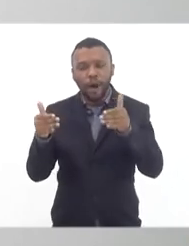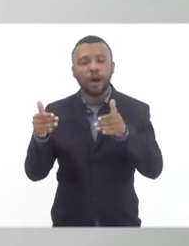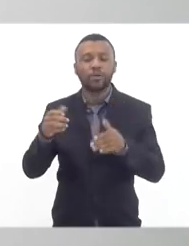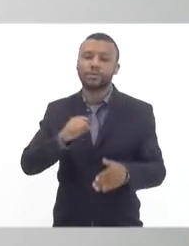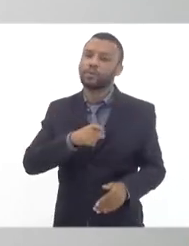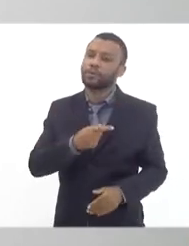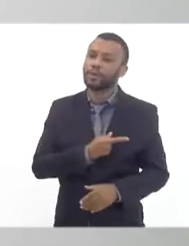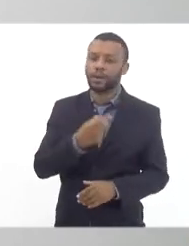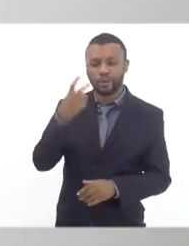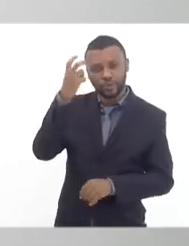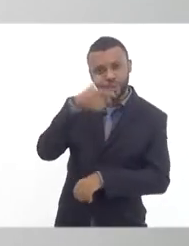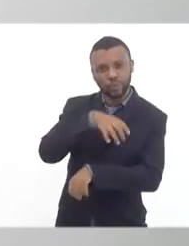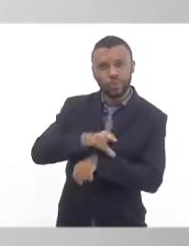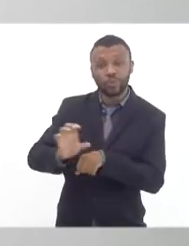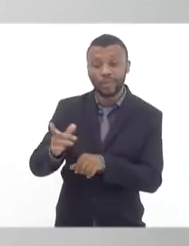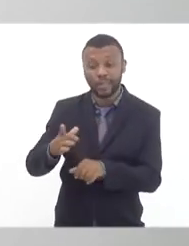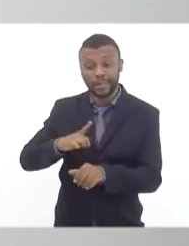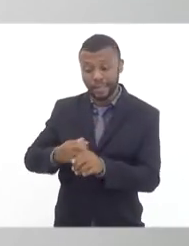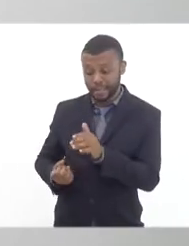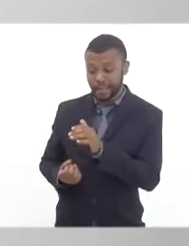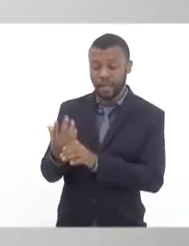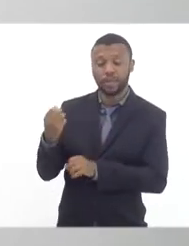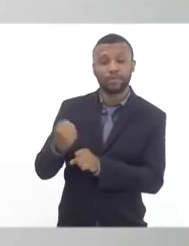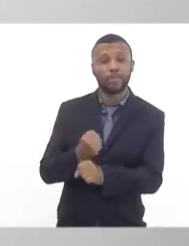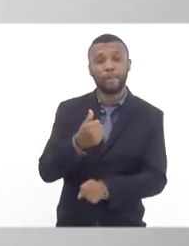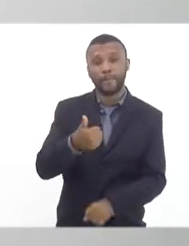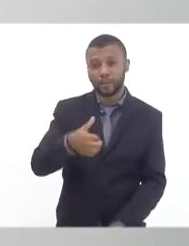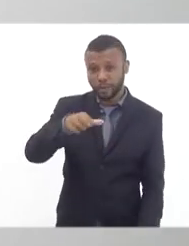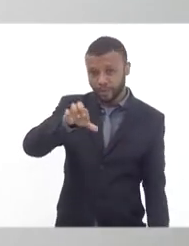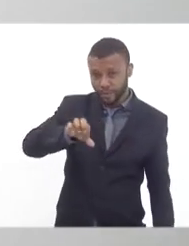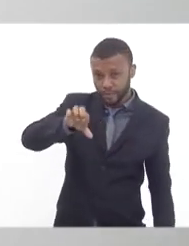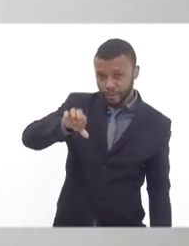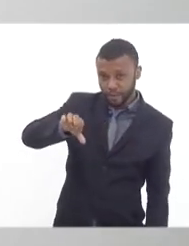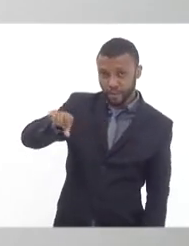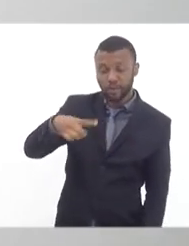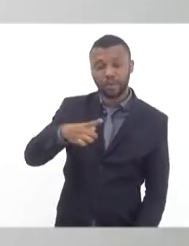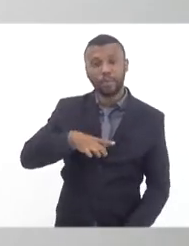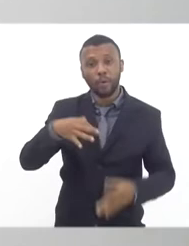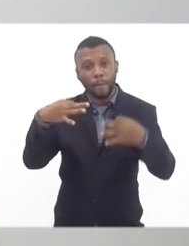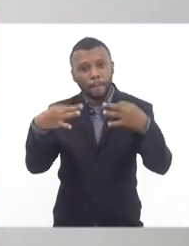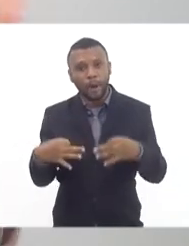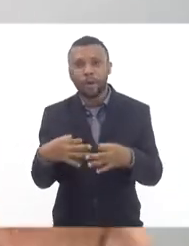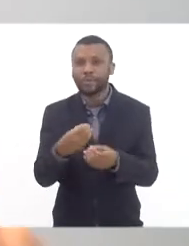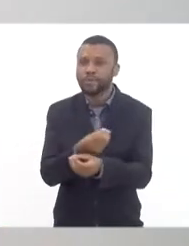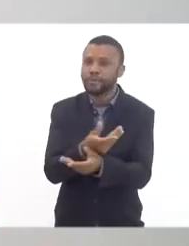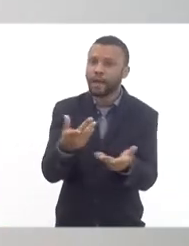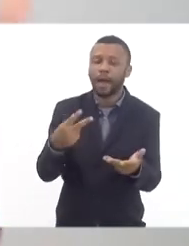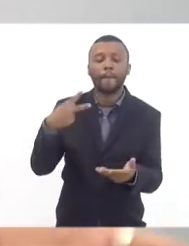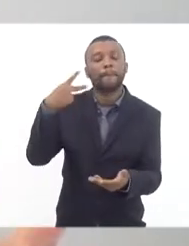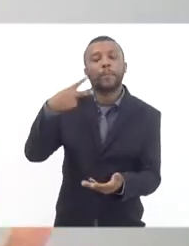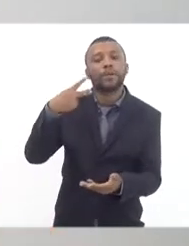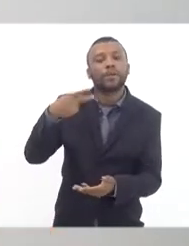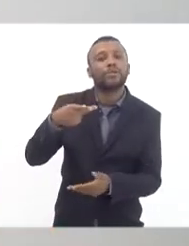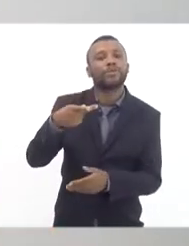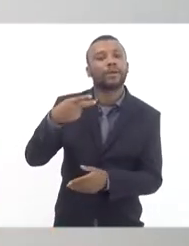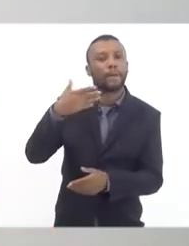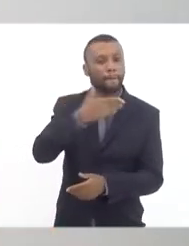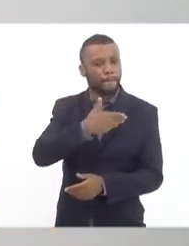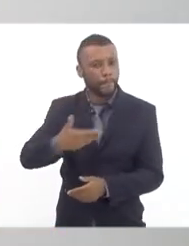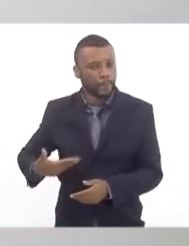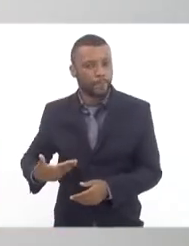desde 1999, sempre tivemos uma postura de estabelecer para a cidade políticas públicas de cultura,